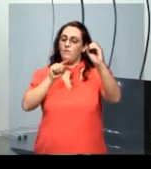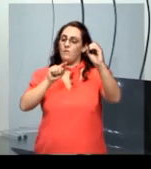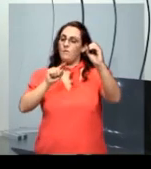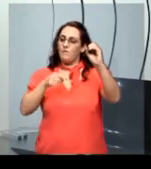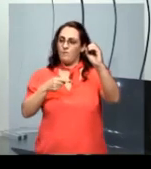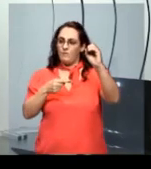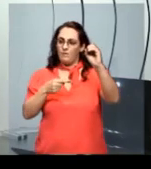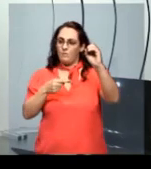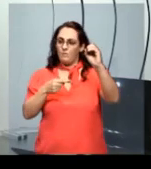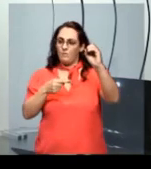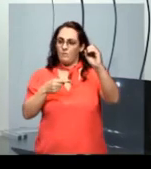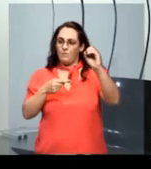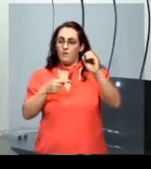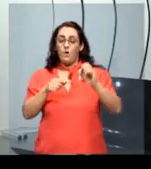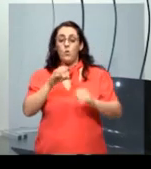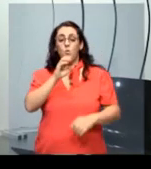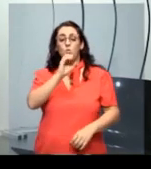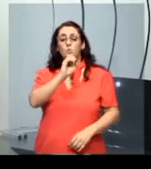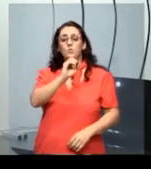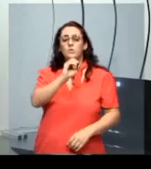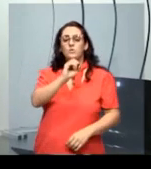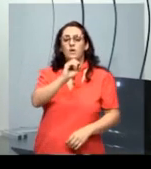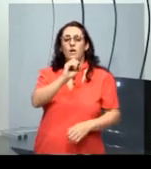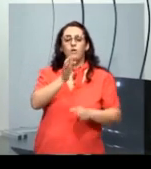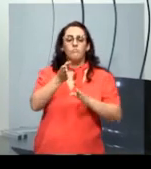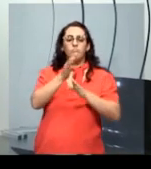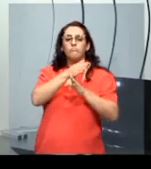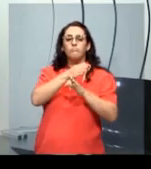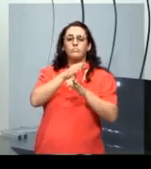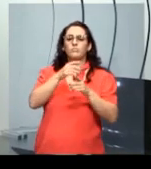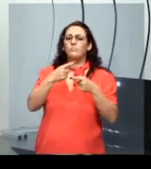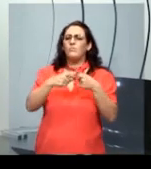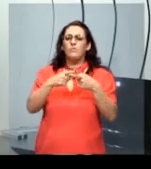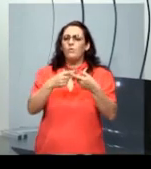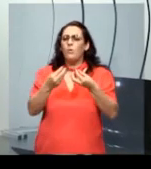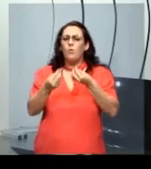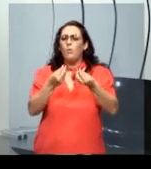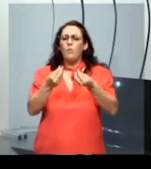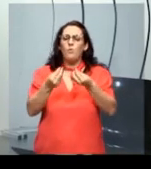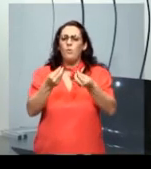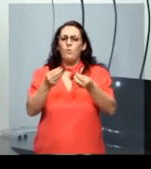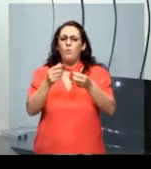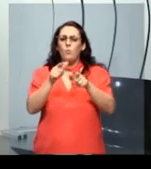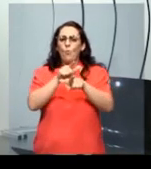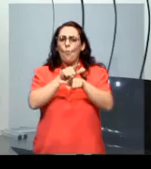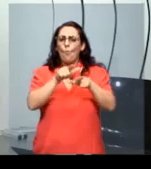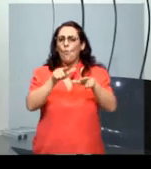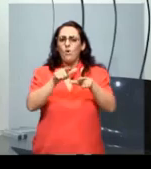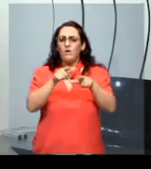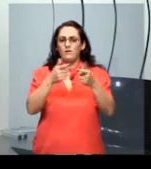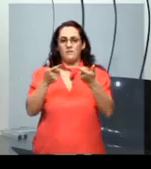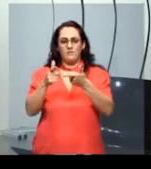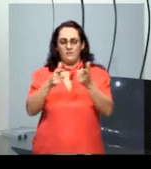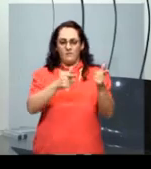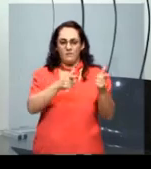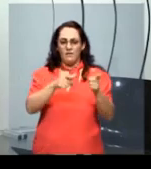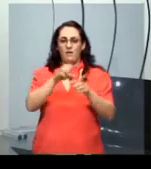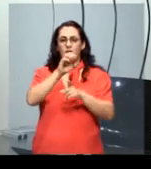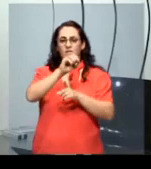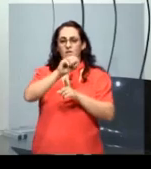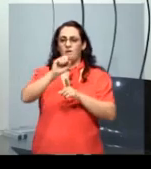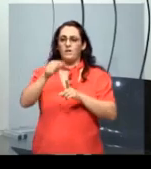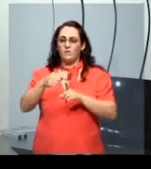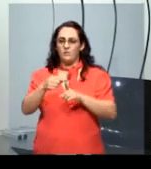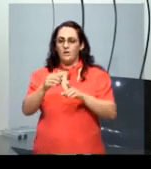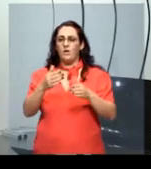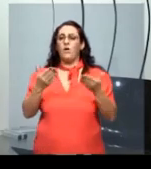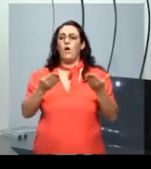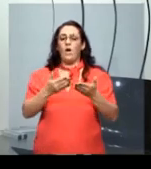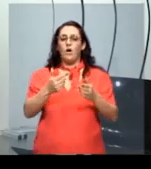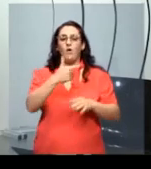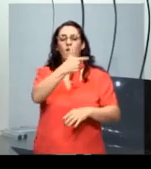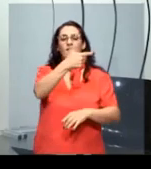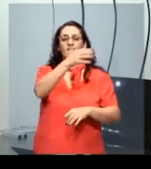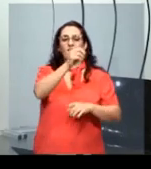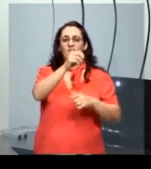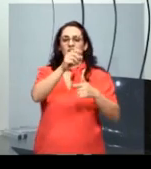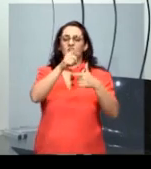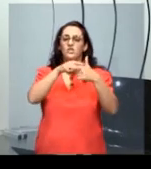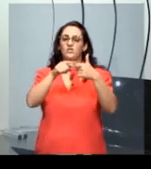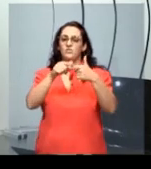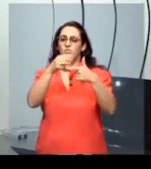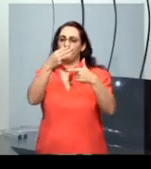o número. E agora eu vou fazer 20 dividido por 3, vai dar 6. 6 vezes